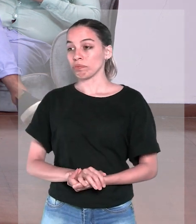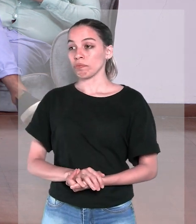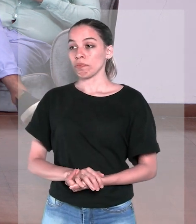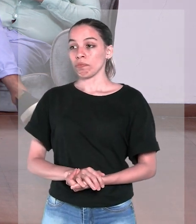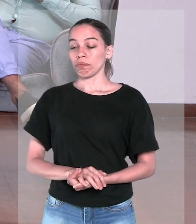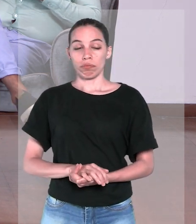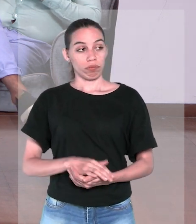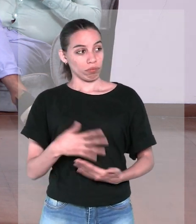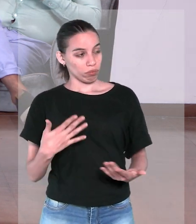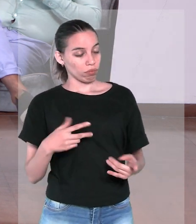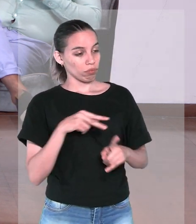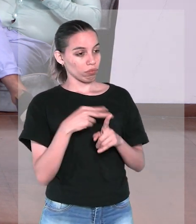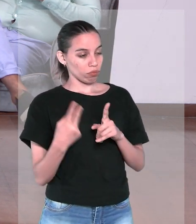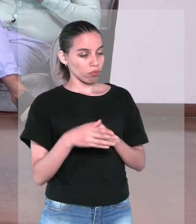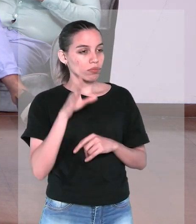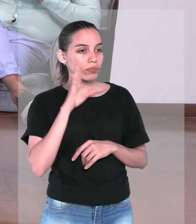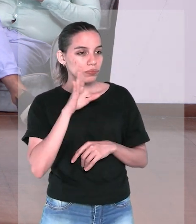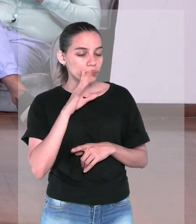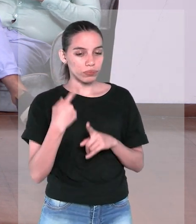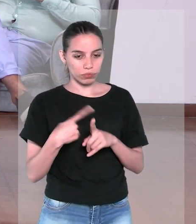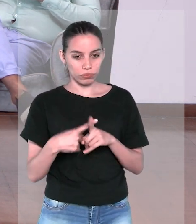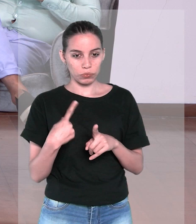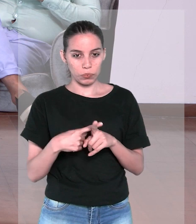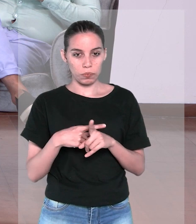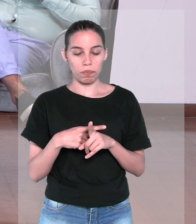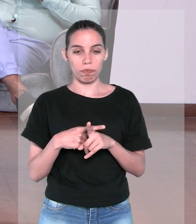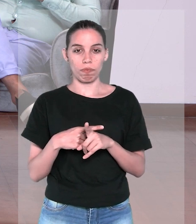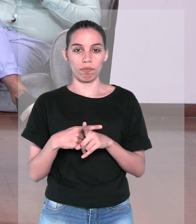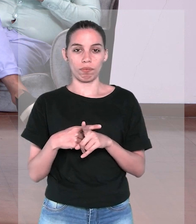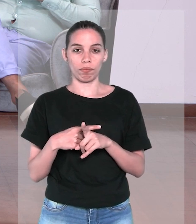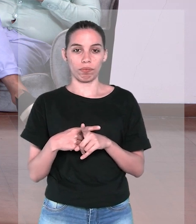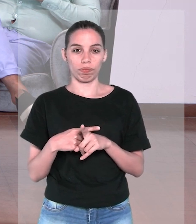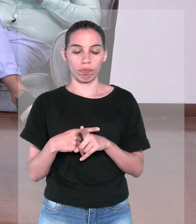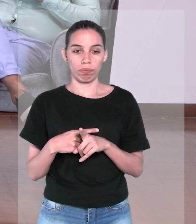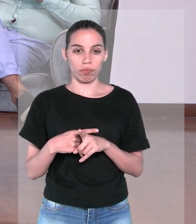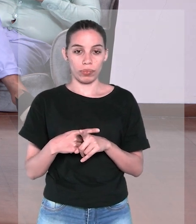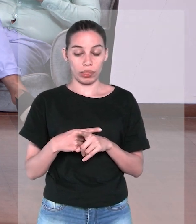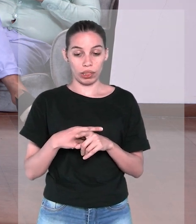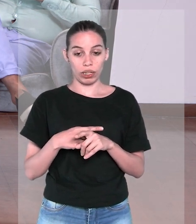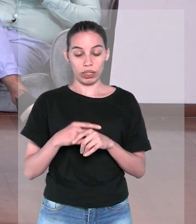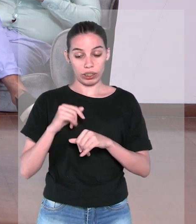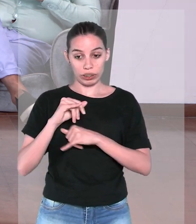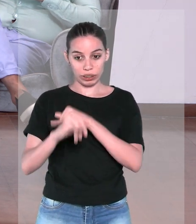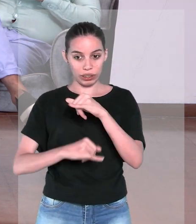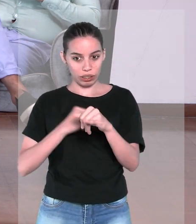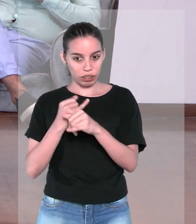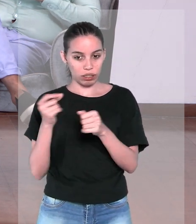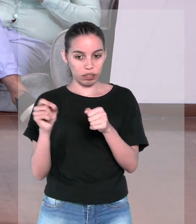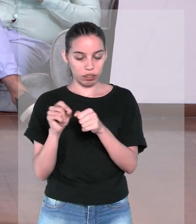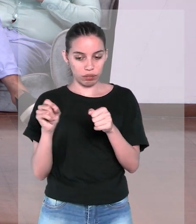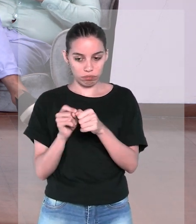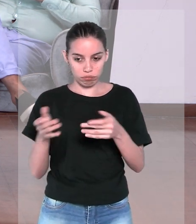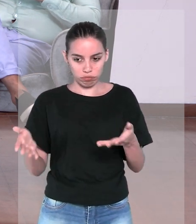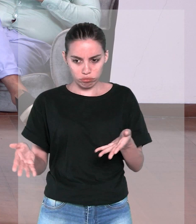uma regulação legal para que elas também, porque pouco dinheiro elas não estão ganhando